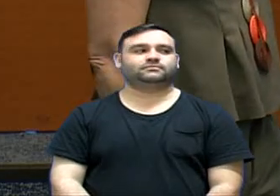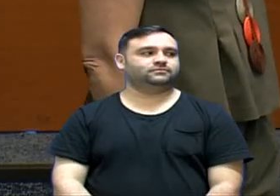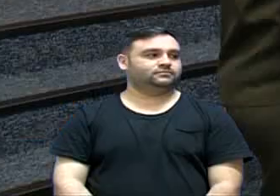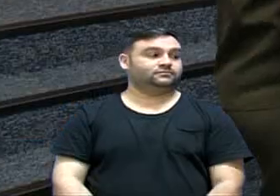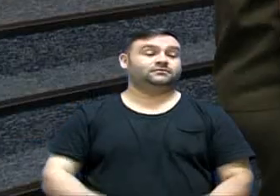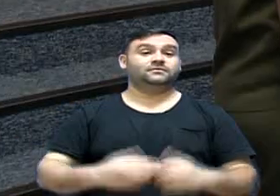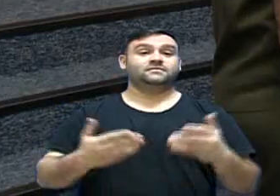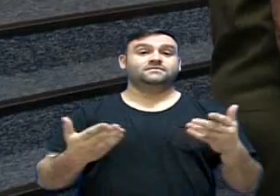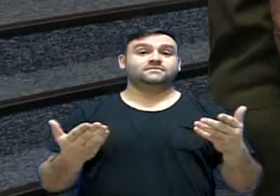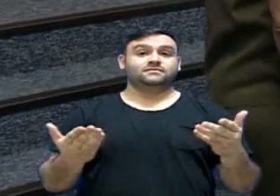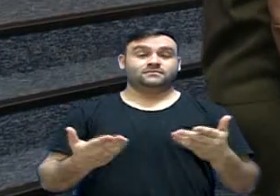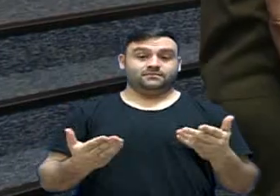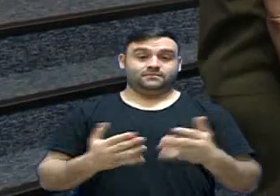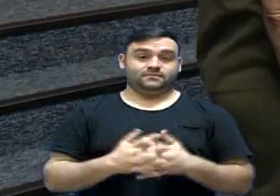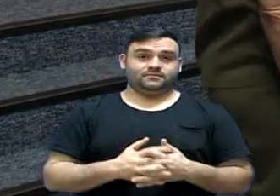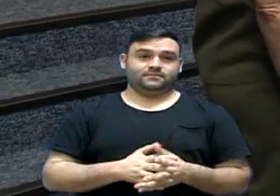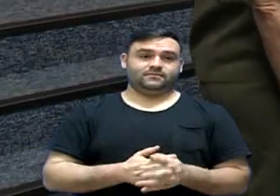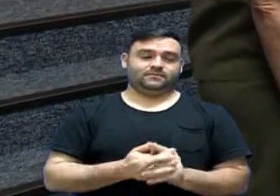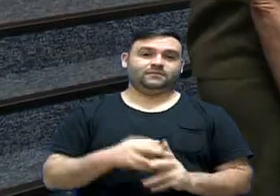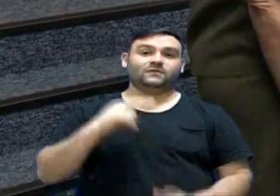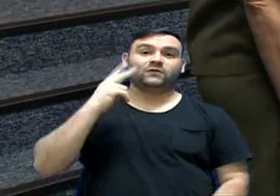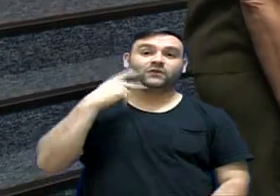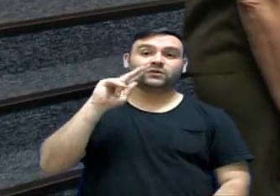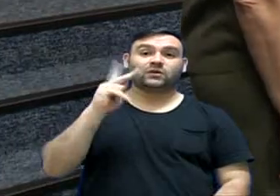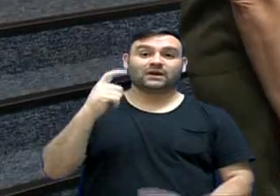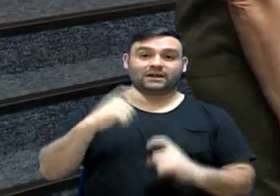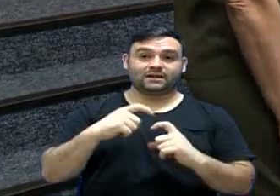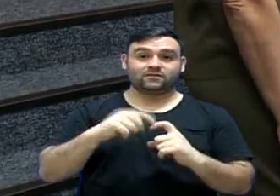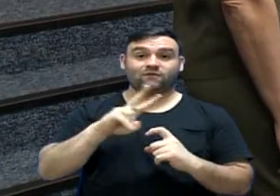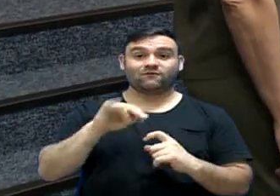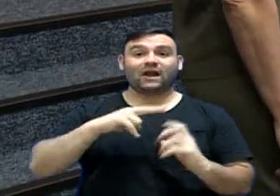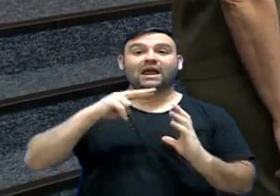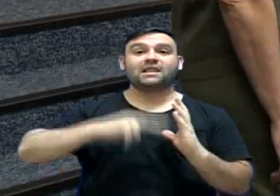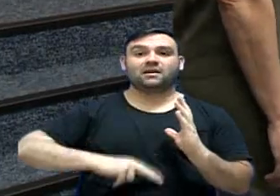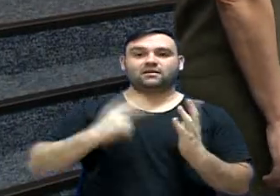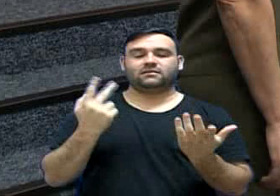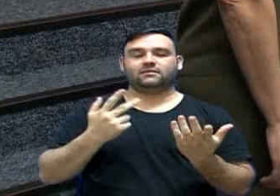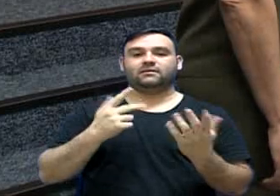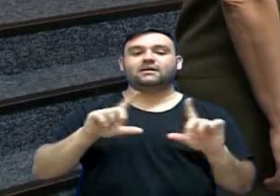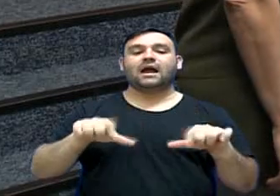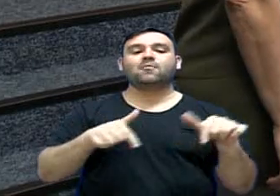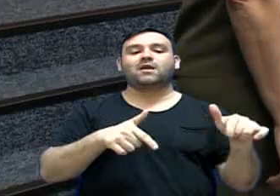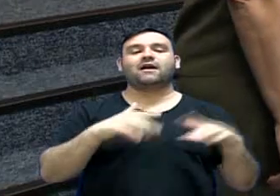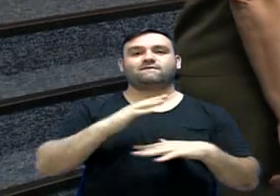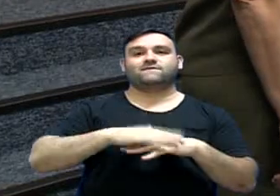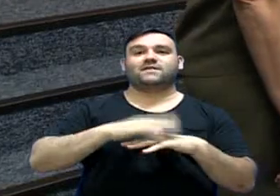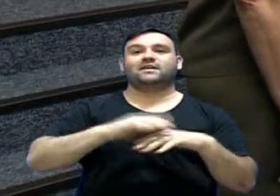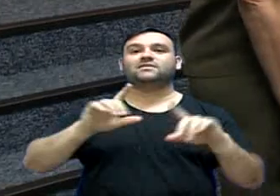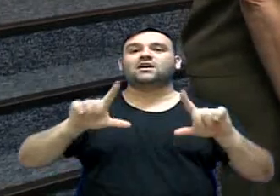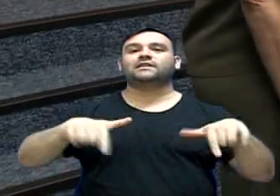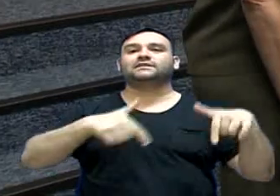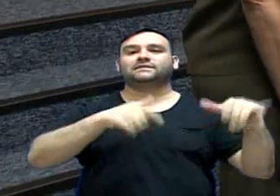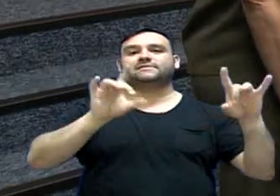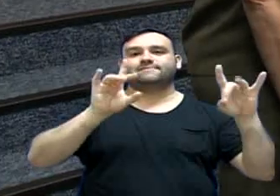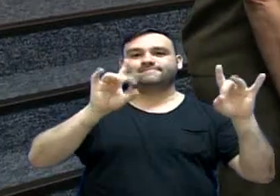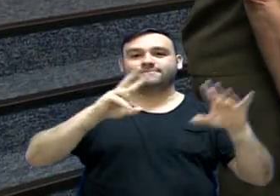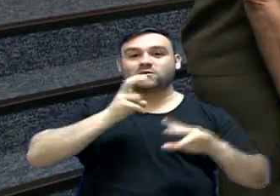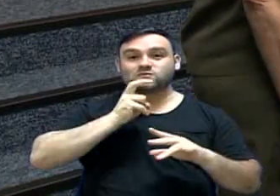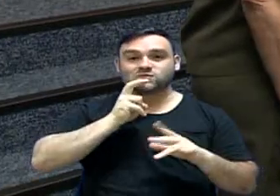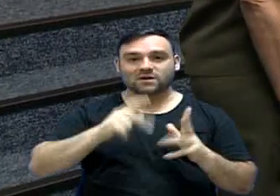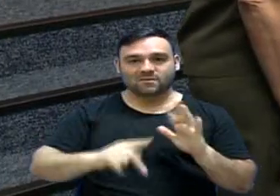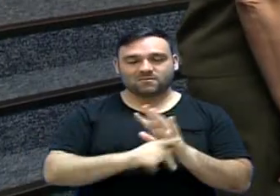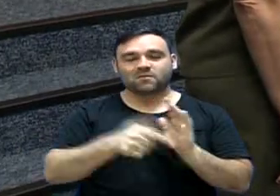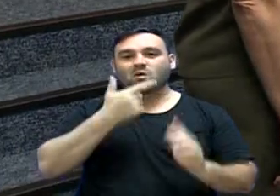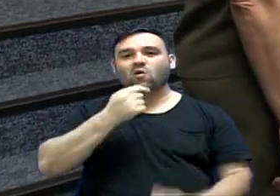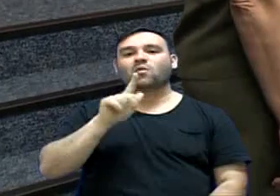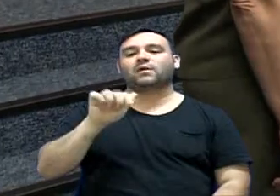Nesse momento, o vereador Hélio Brasileiro fará a leitura da placa que concede o título de cidadão sorocabano